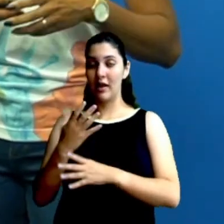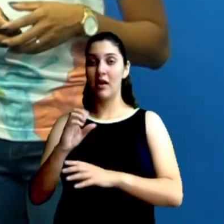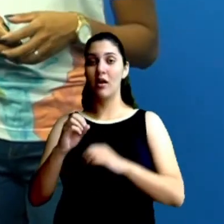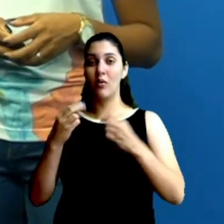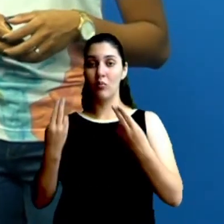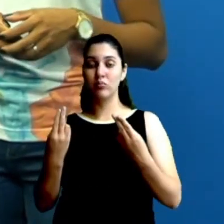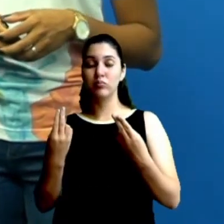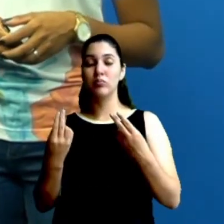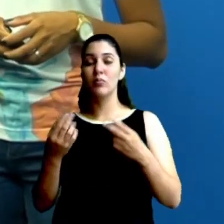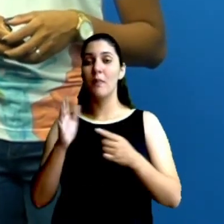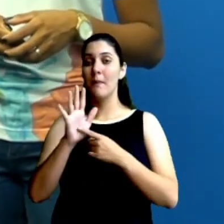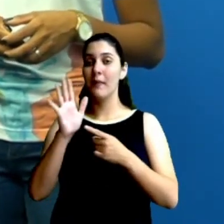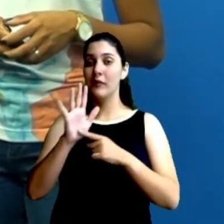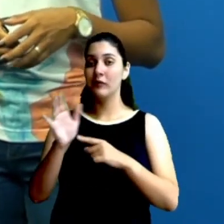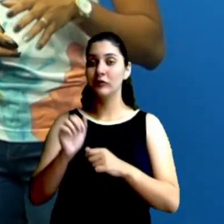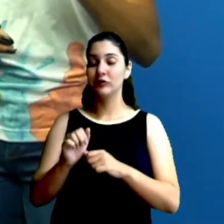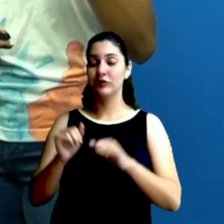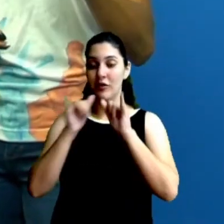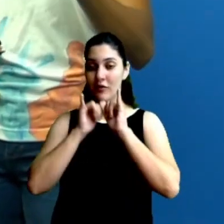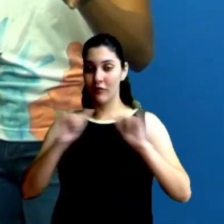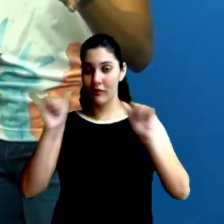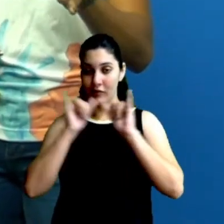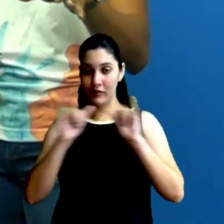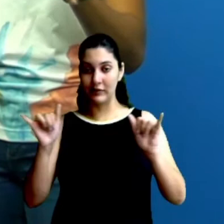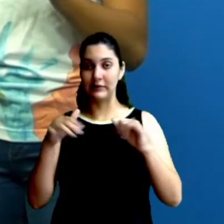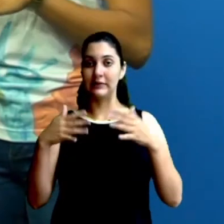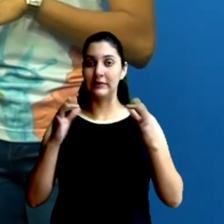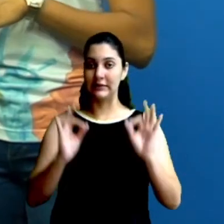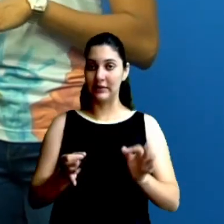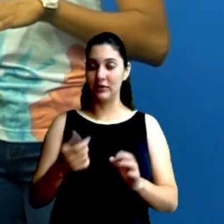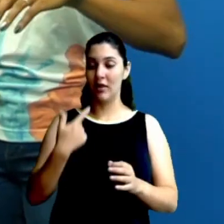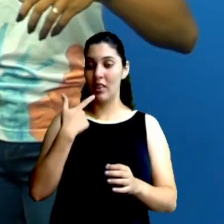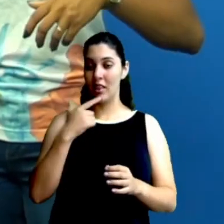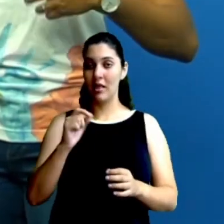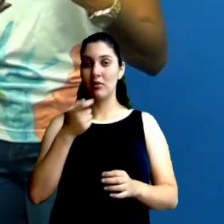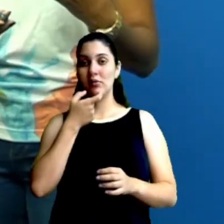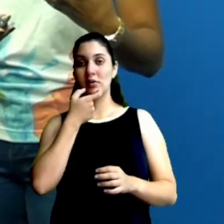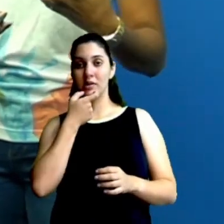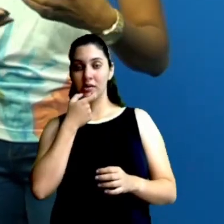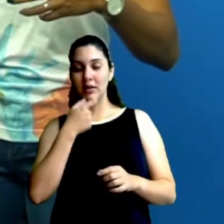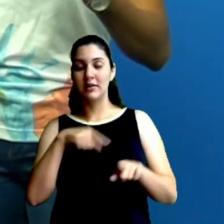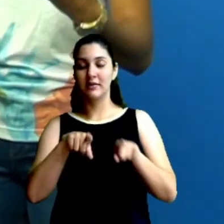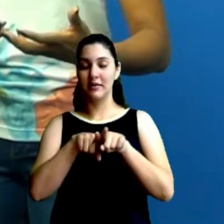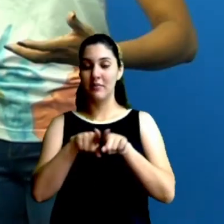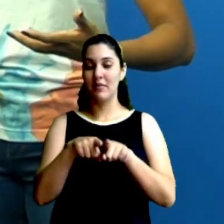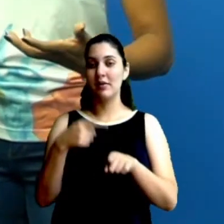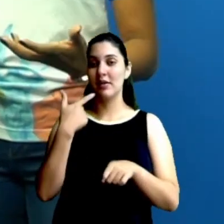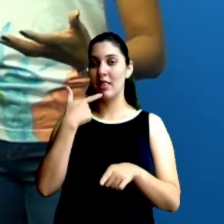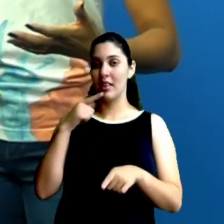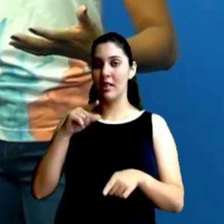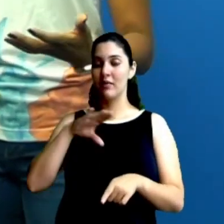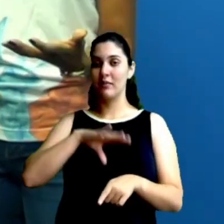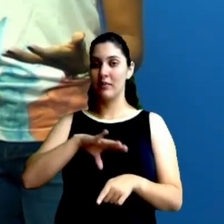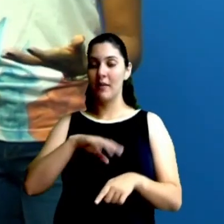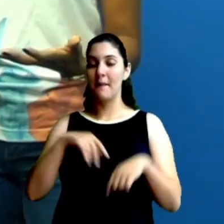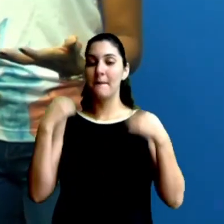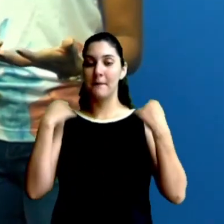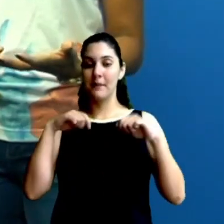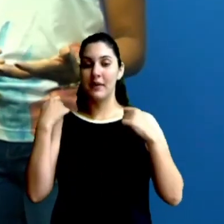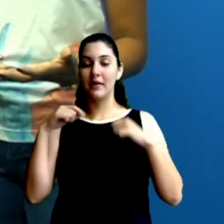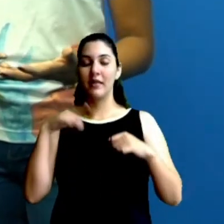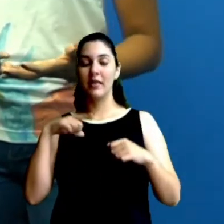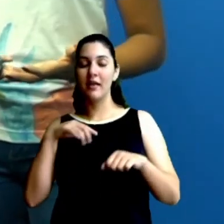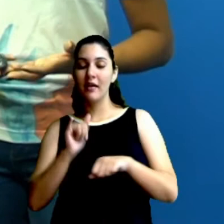um anúncio, certo? E língua inglesa, gente, assim como língua portuguesa, eles precisam ter esse jogo